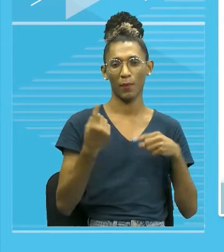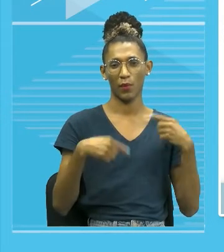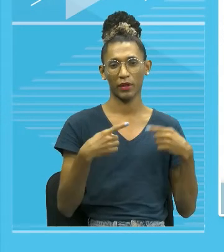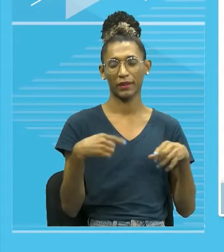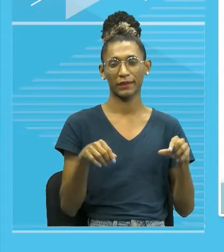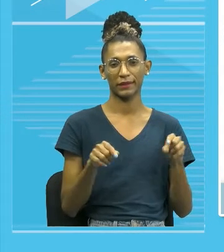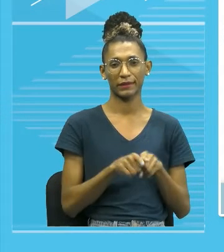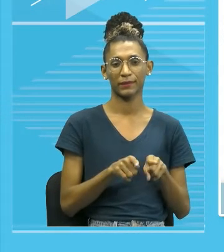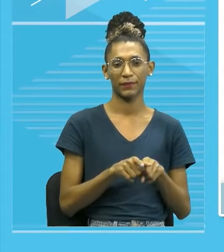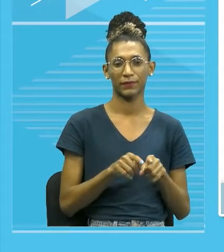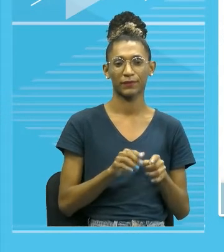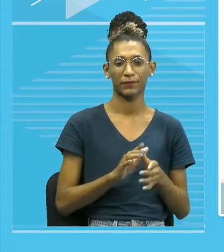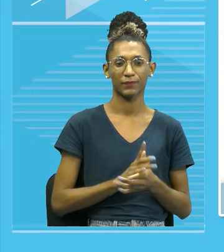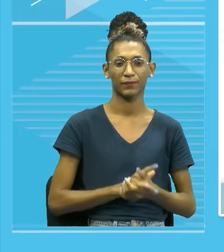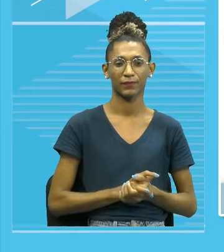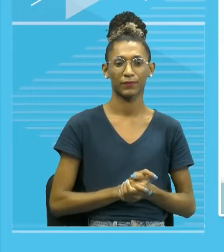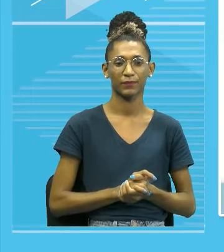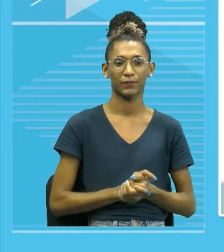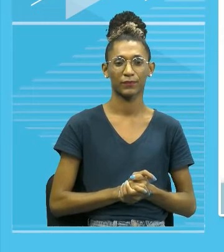né É